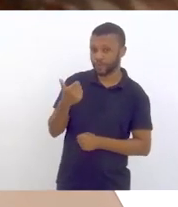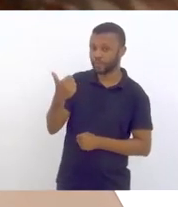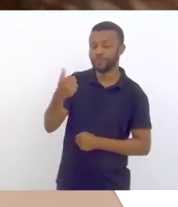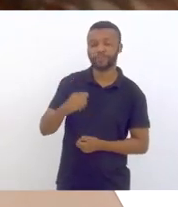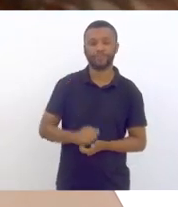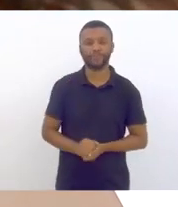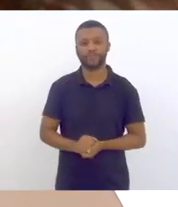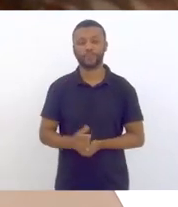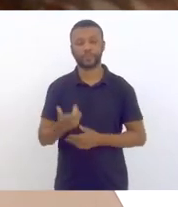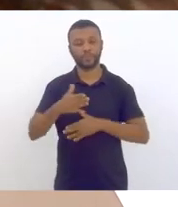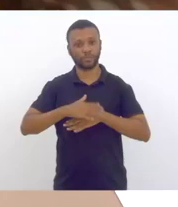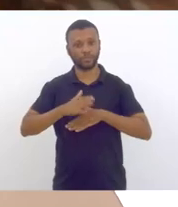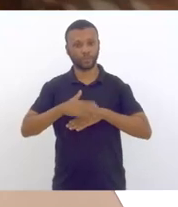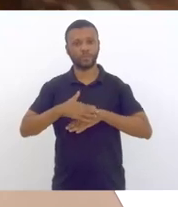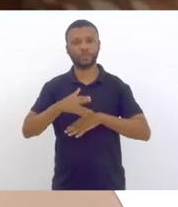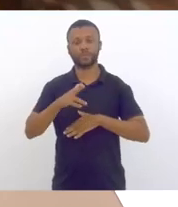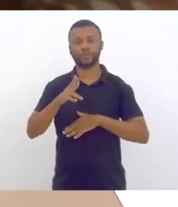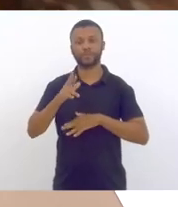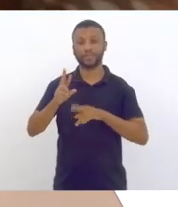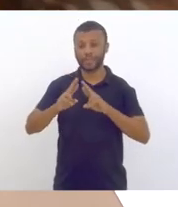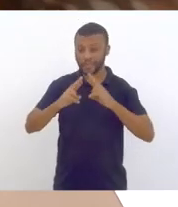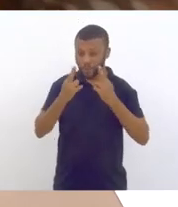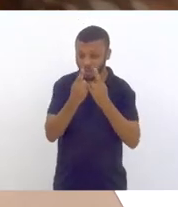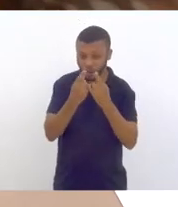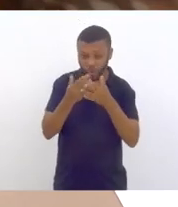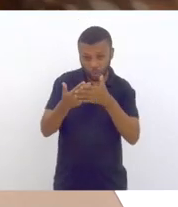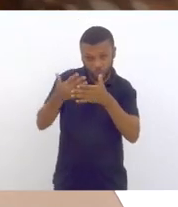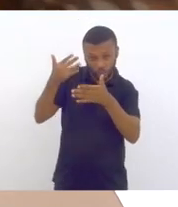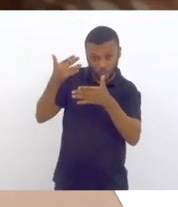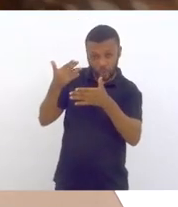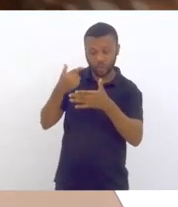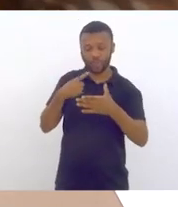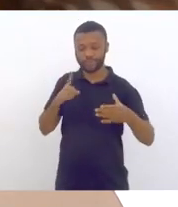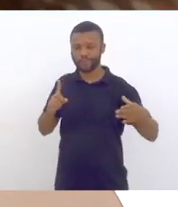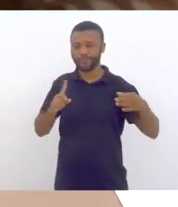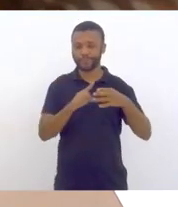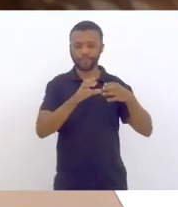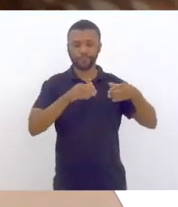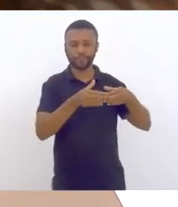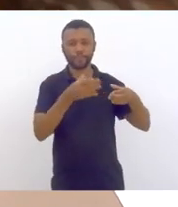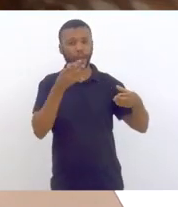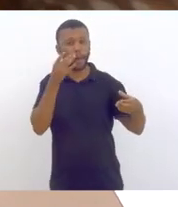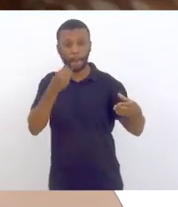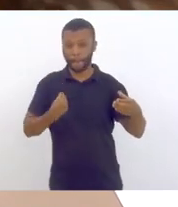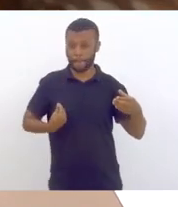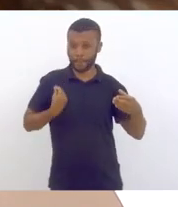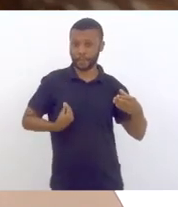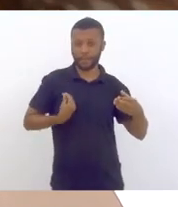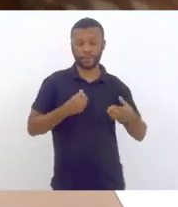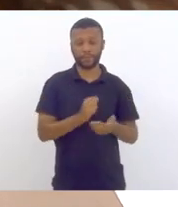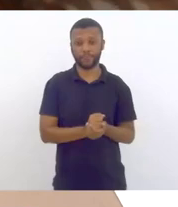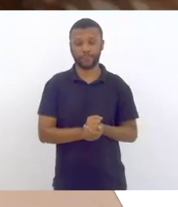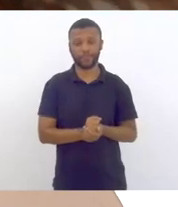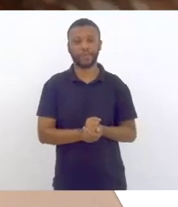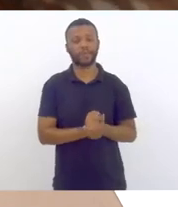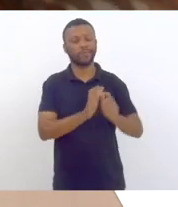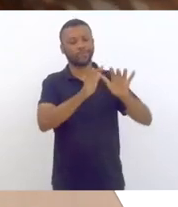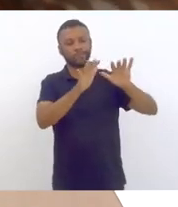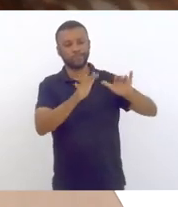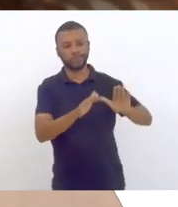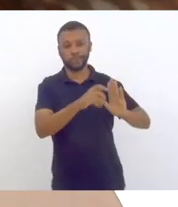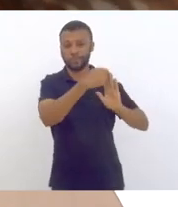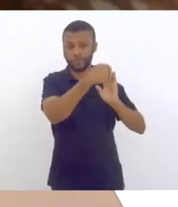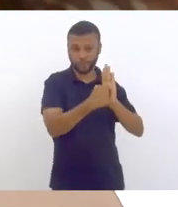eu fiz parte da última reunião desse grupo de trabalho todo esse material tá na Casa Civil num processo